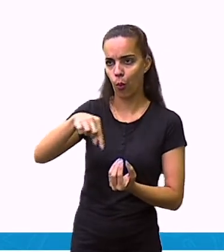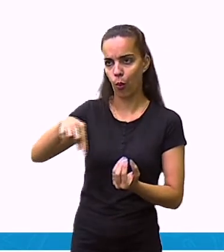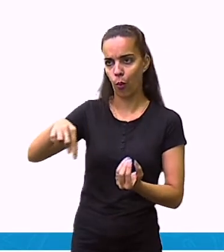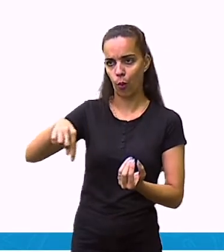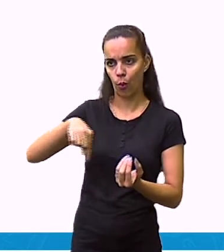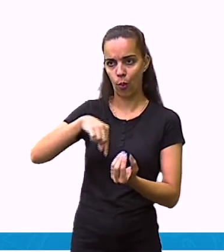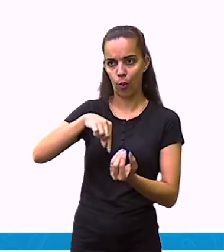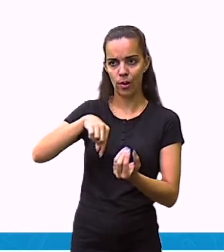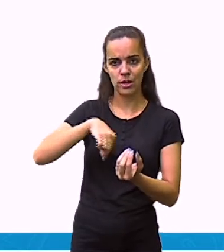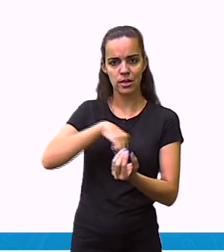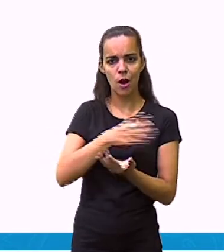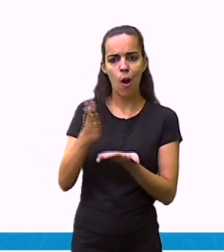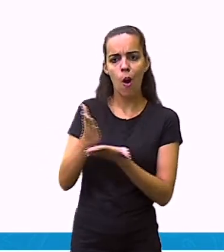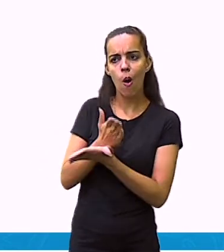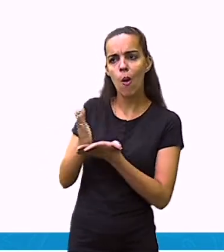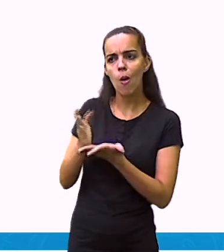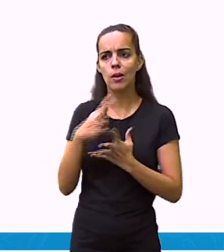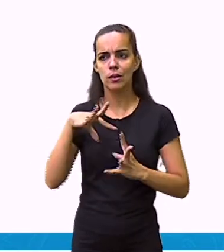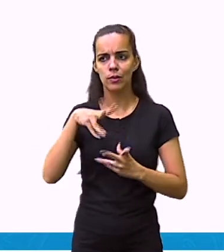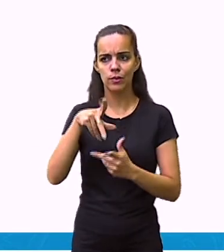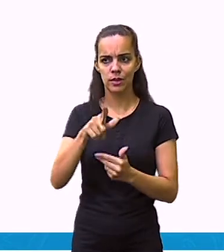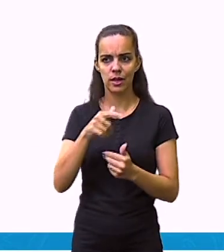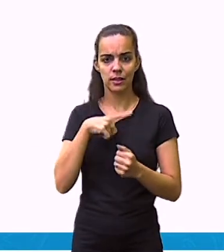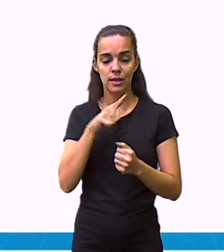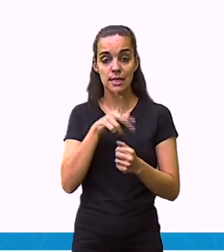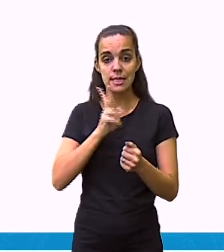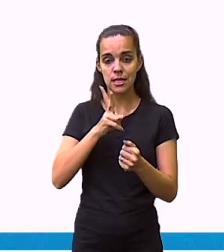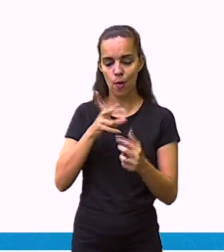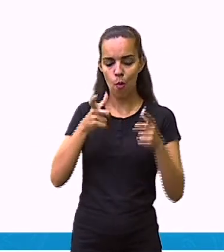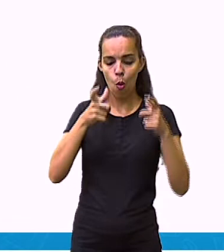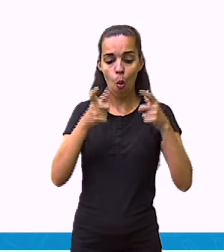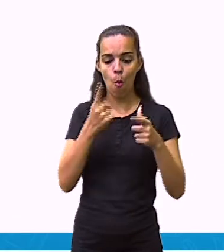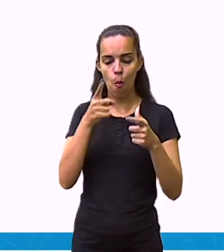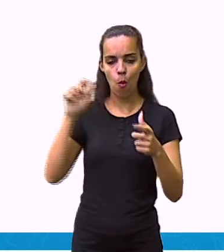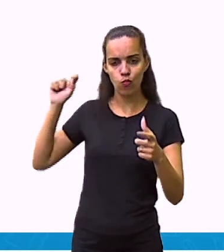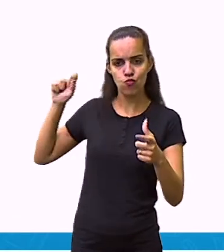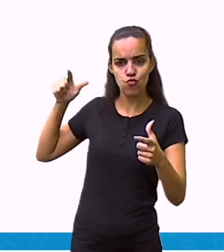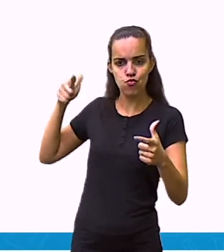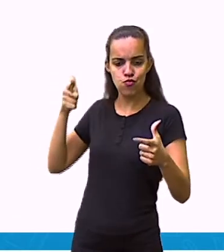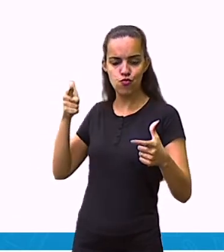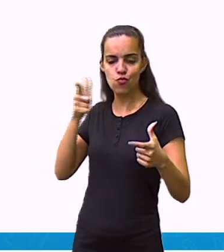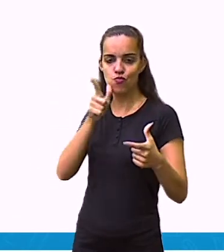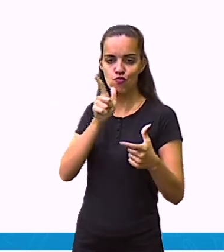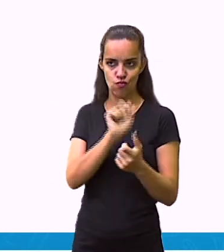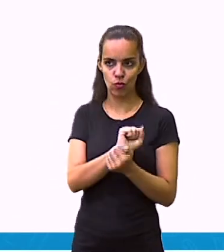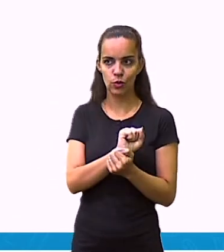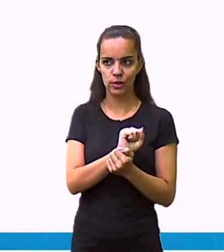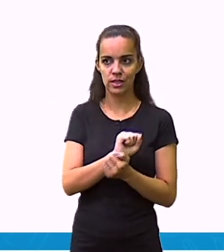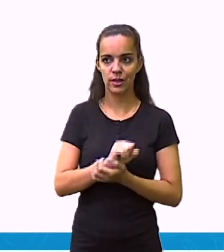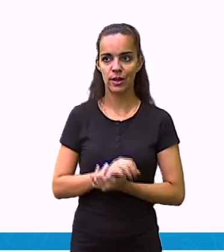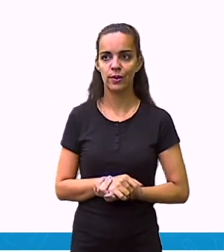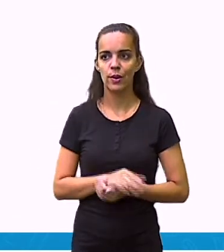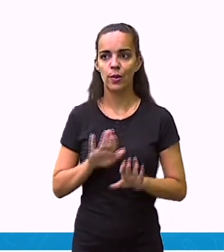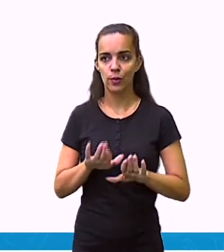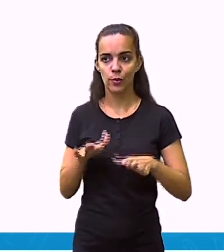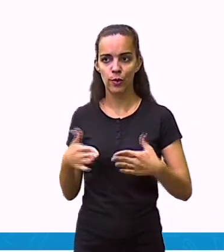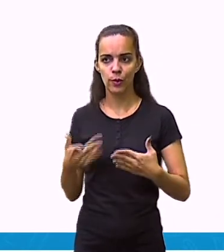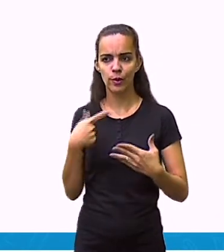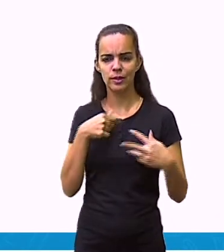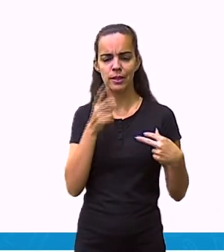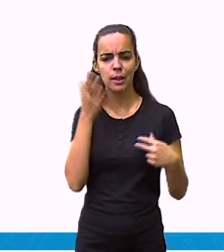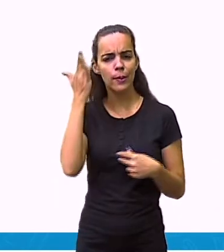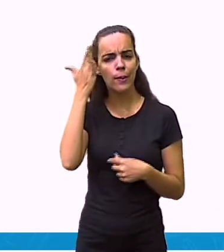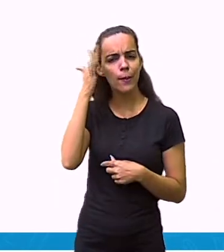faixa de terras sempre fica iluminada. Olha só. Na qual nós